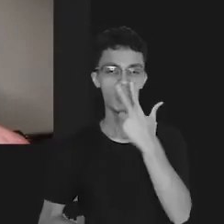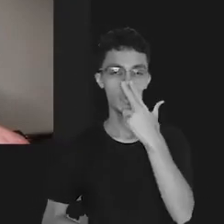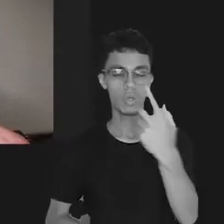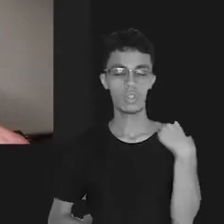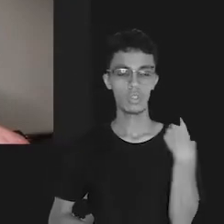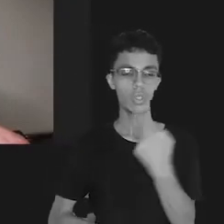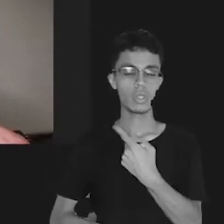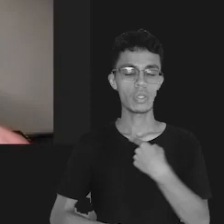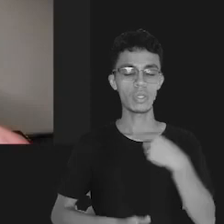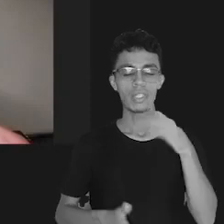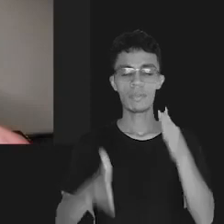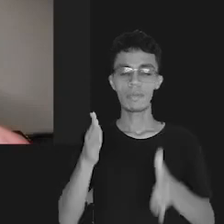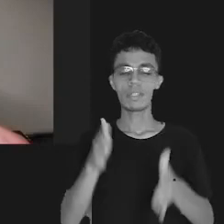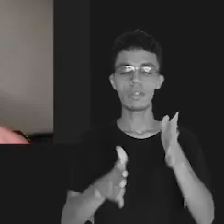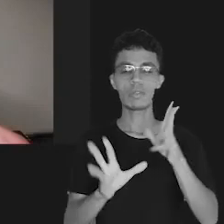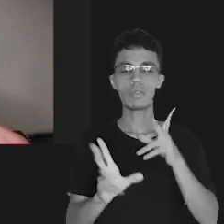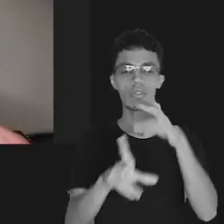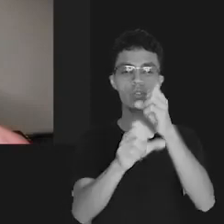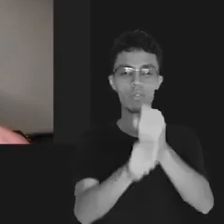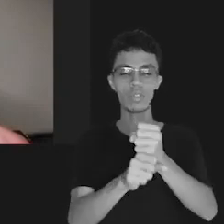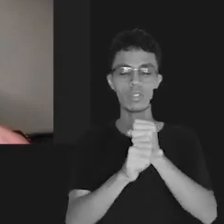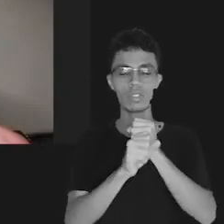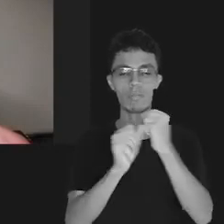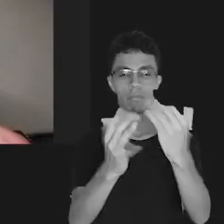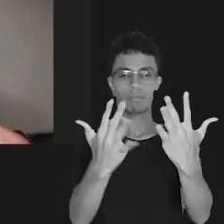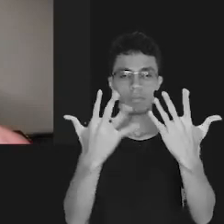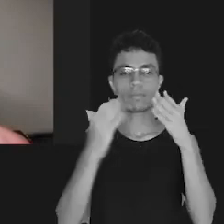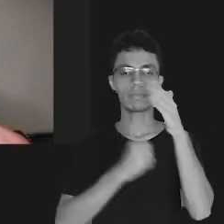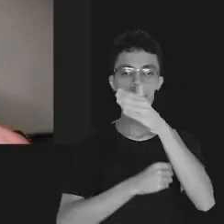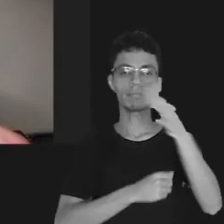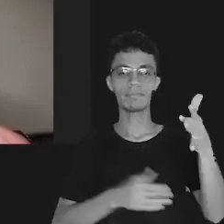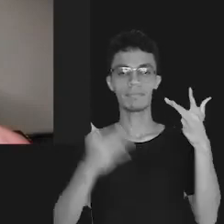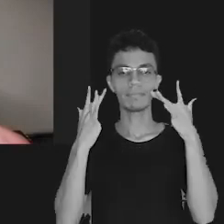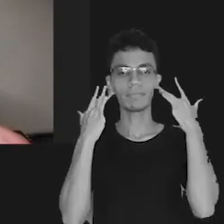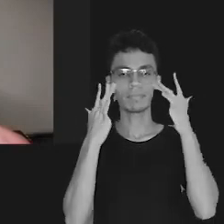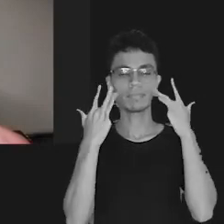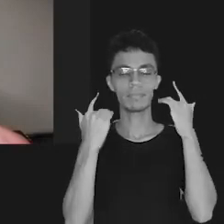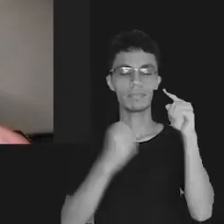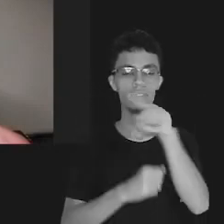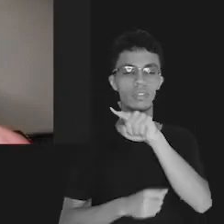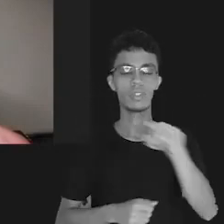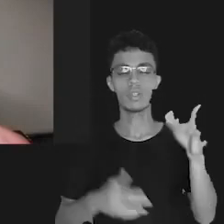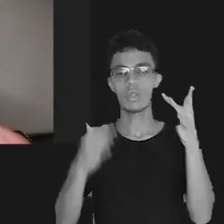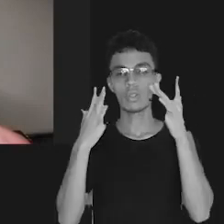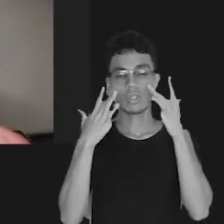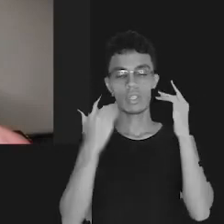o teatro mais ainda. Vão ao teatro, quando forem, fotografem,